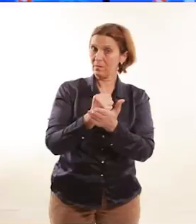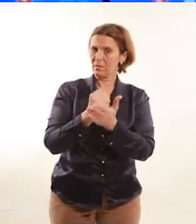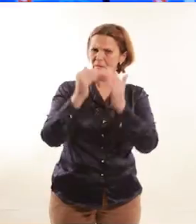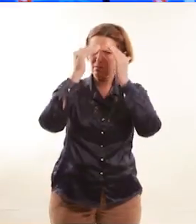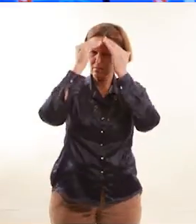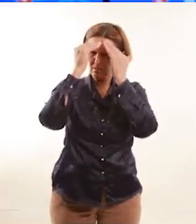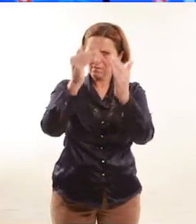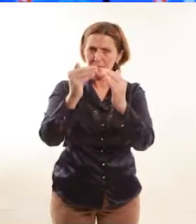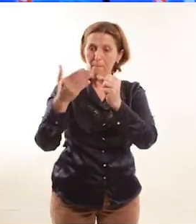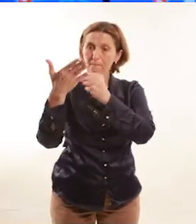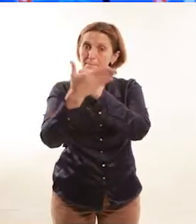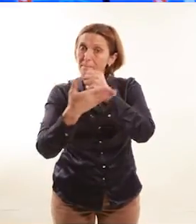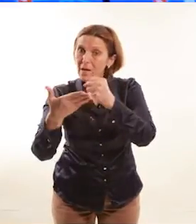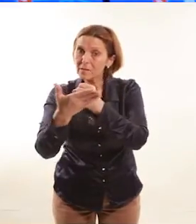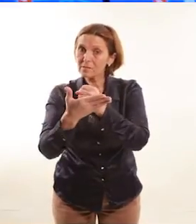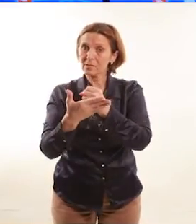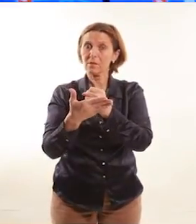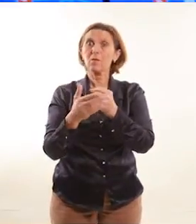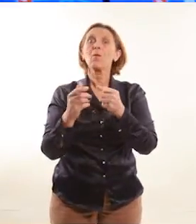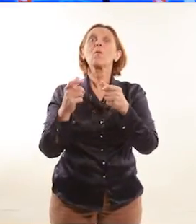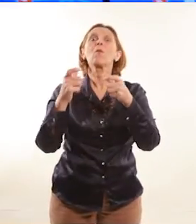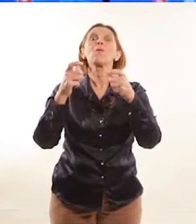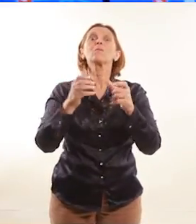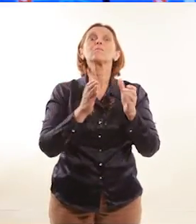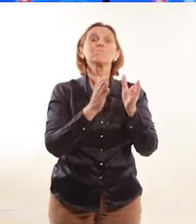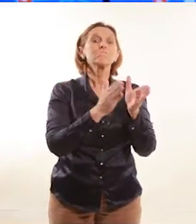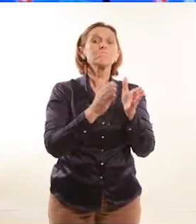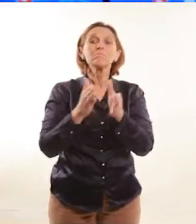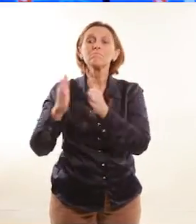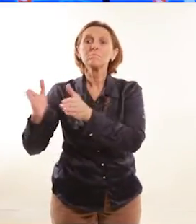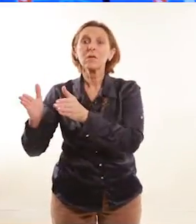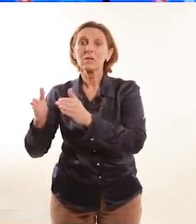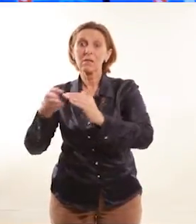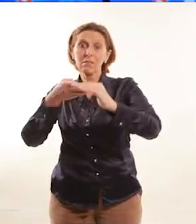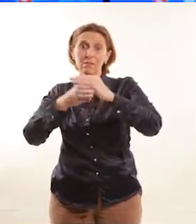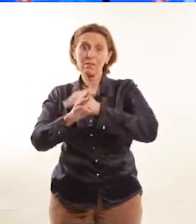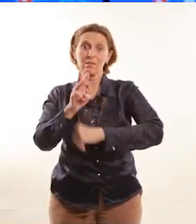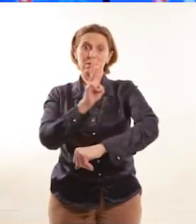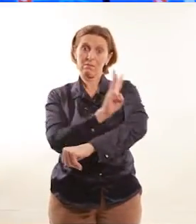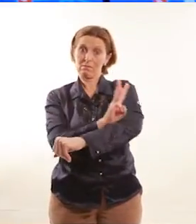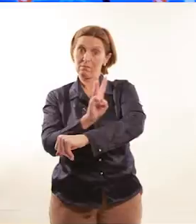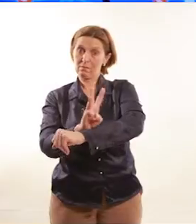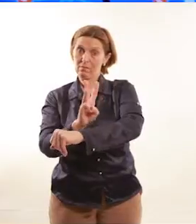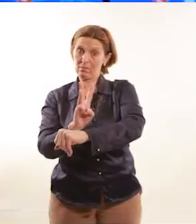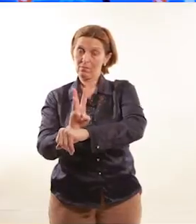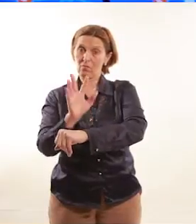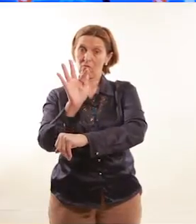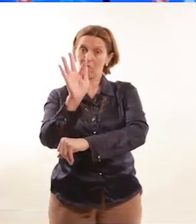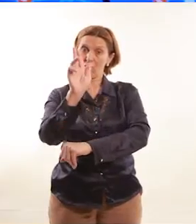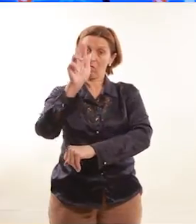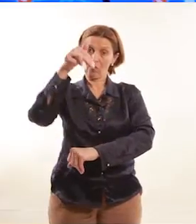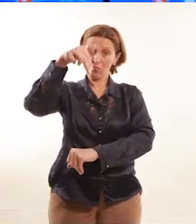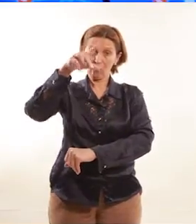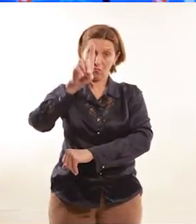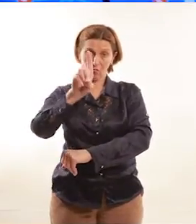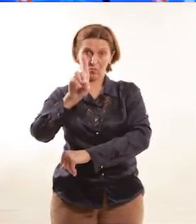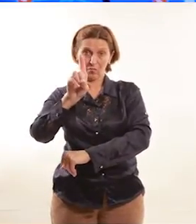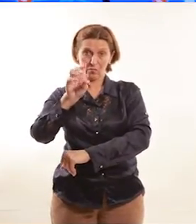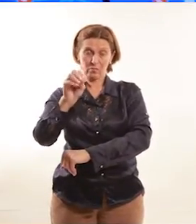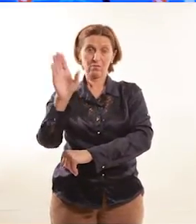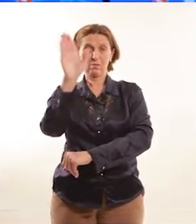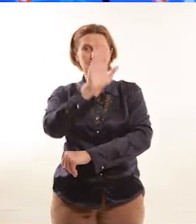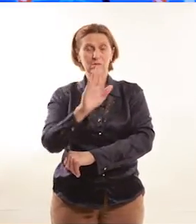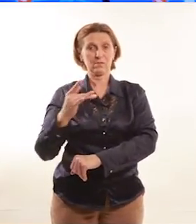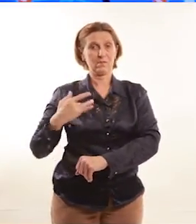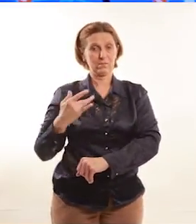Mas é onde que eu encontro esses blocos? Para vocês testarem, vocês podem entrar no site do Fundo Nacional da Saúde e fazer uma consulta